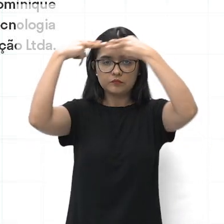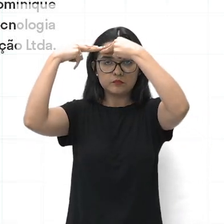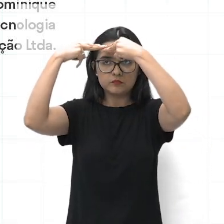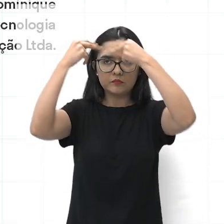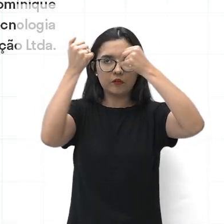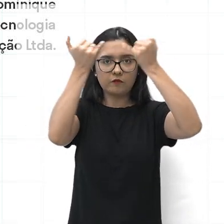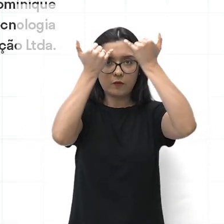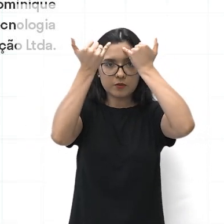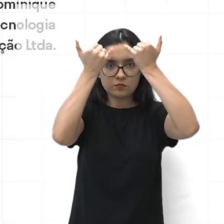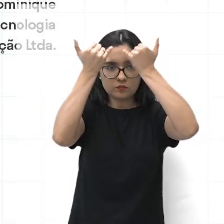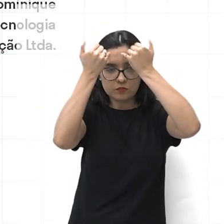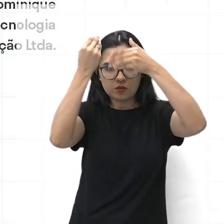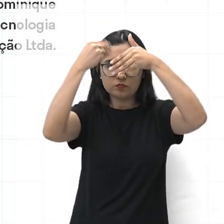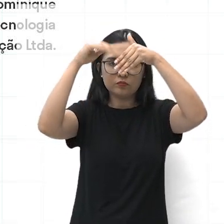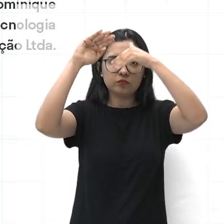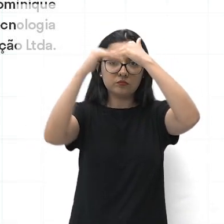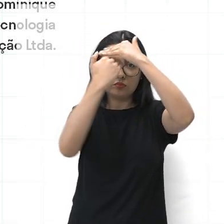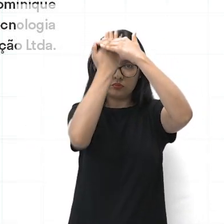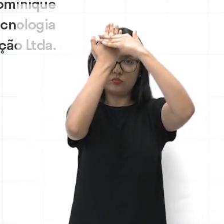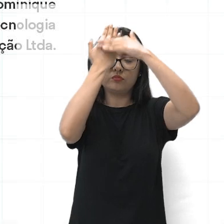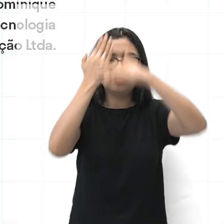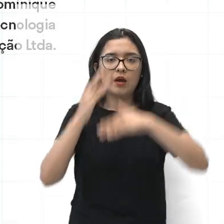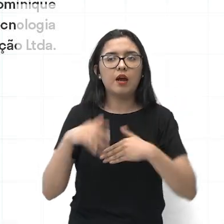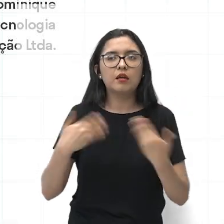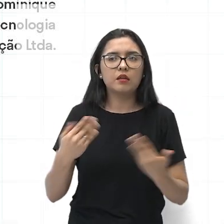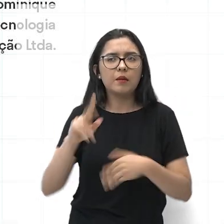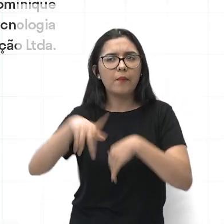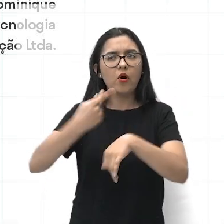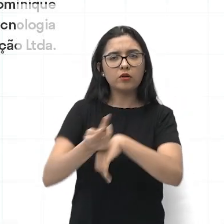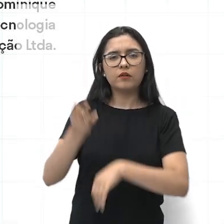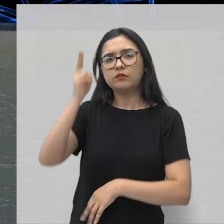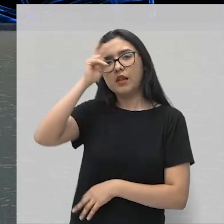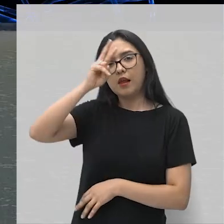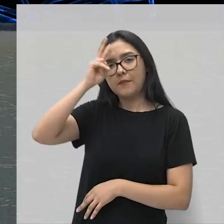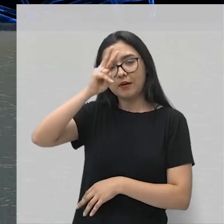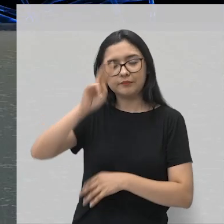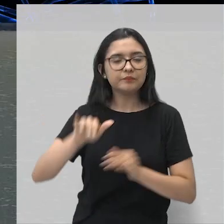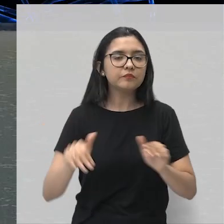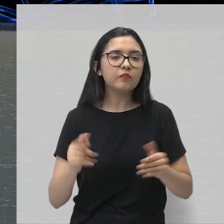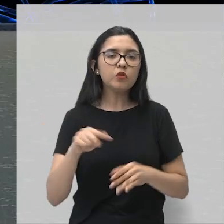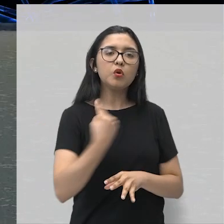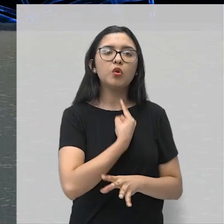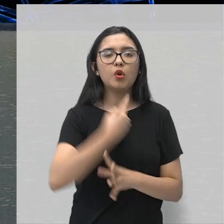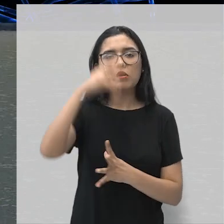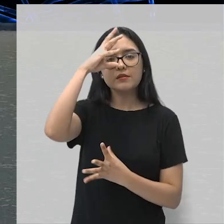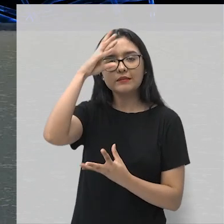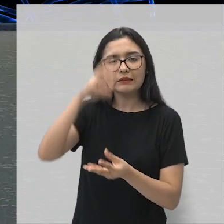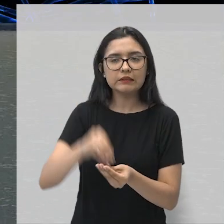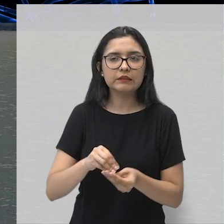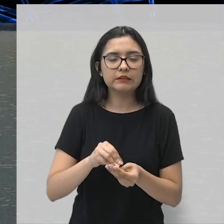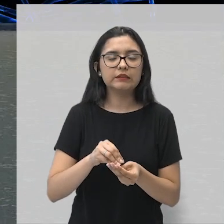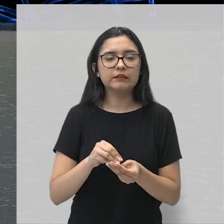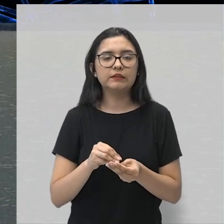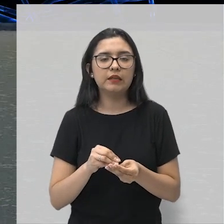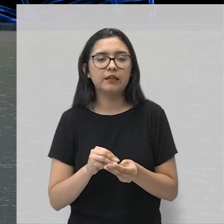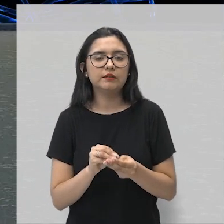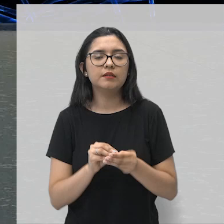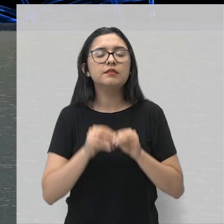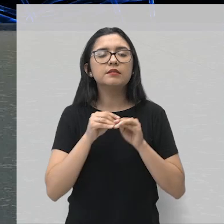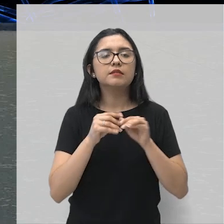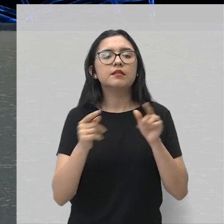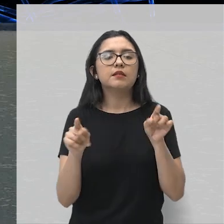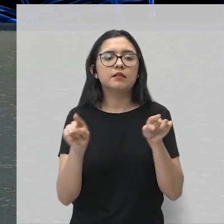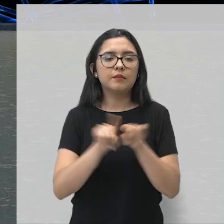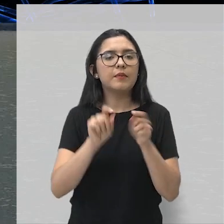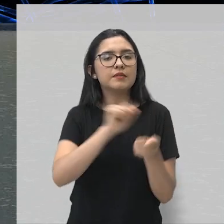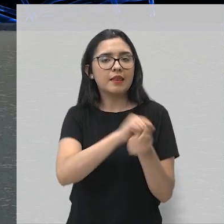armazenem informações e as recuperem posteriormente. E para que a gente entenda melhor sobre essa plasticidade, esse